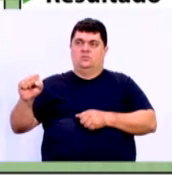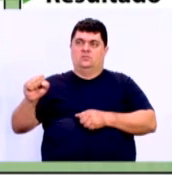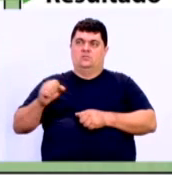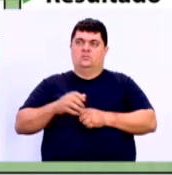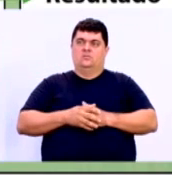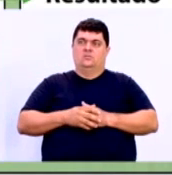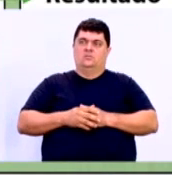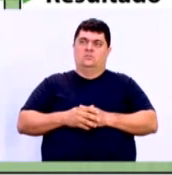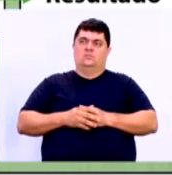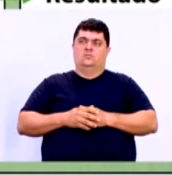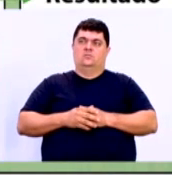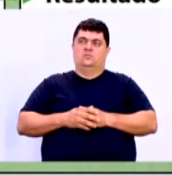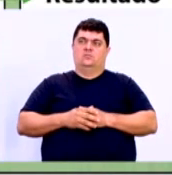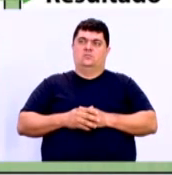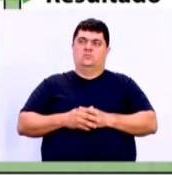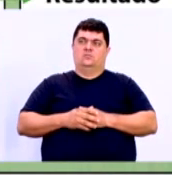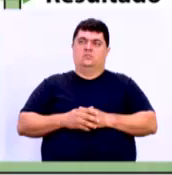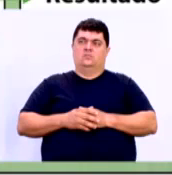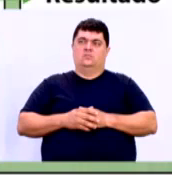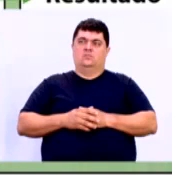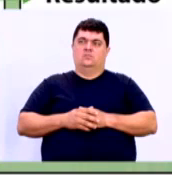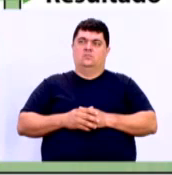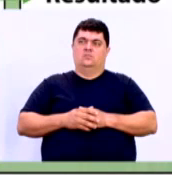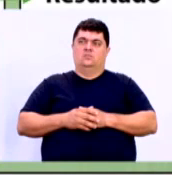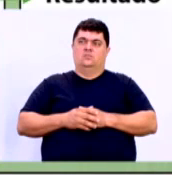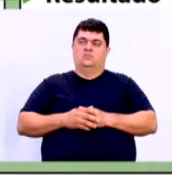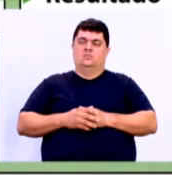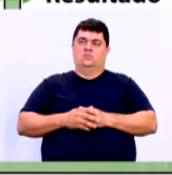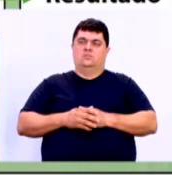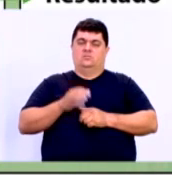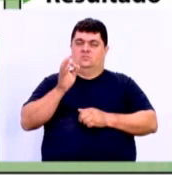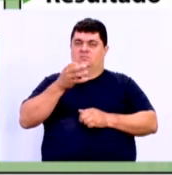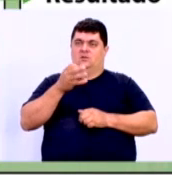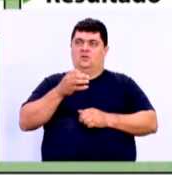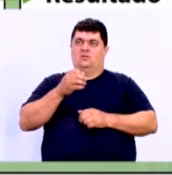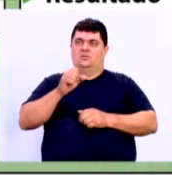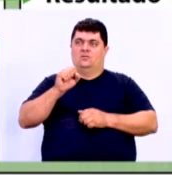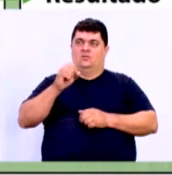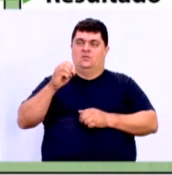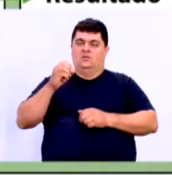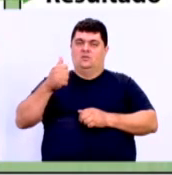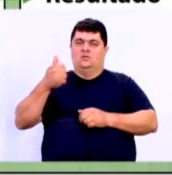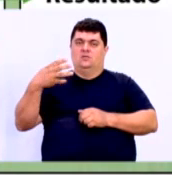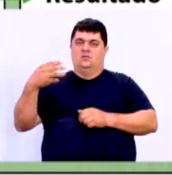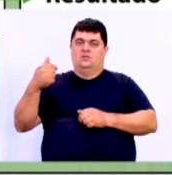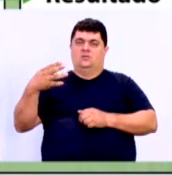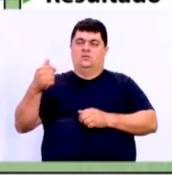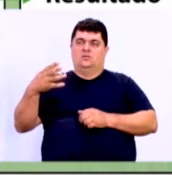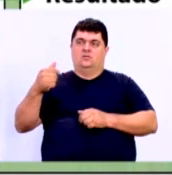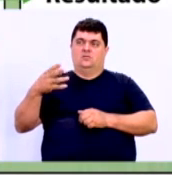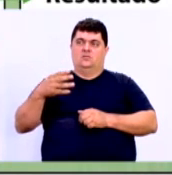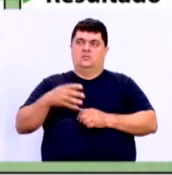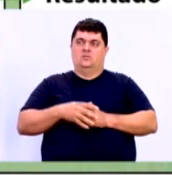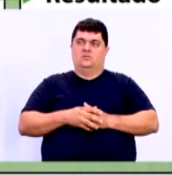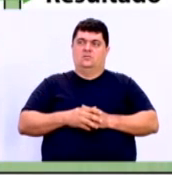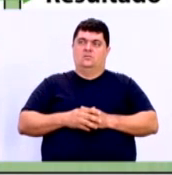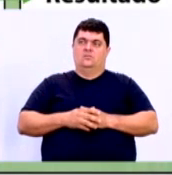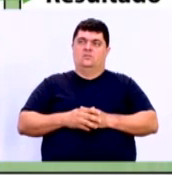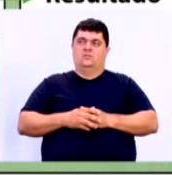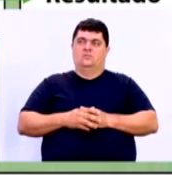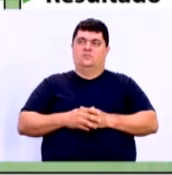18. Certo, professor? Eu estou errado aqui. Me ajuda aqui. Está correto, professor. 8 mais 5 vai dar 13.